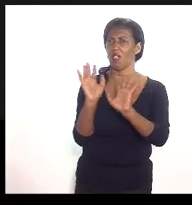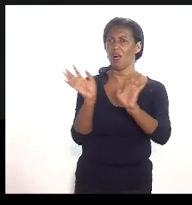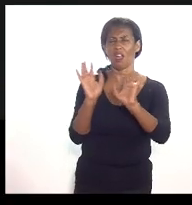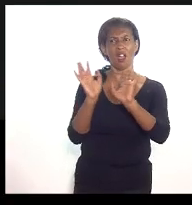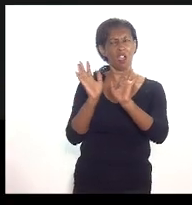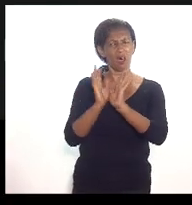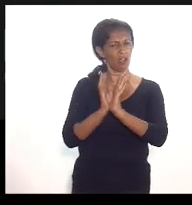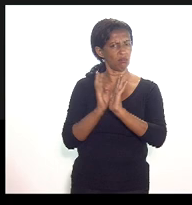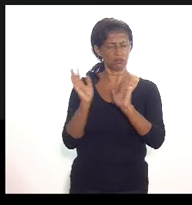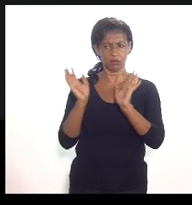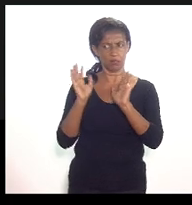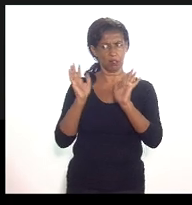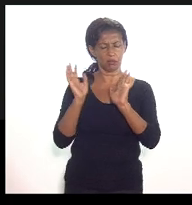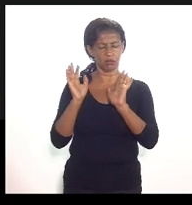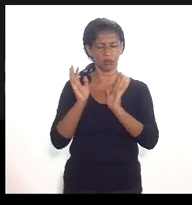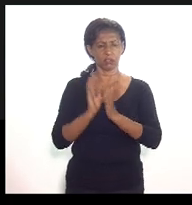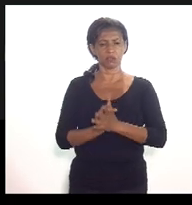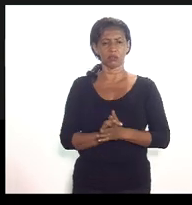Veja bem. Não.